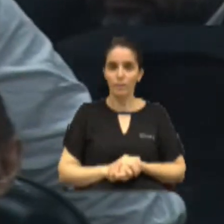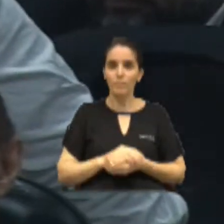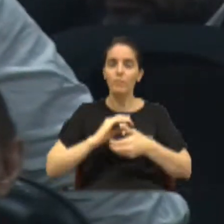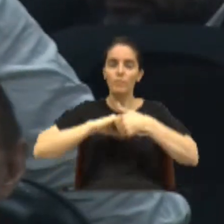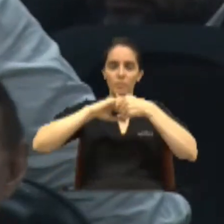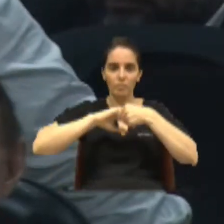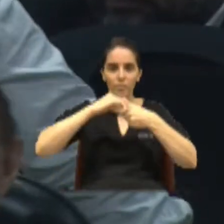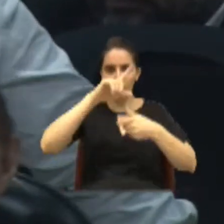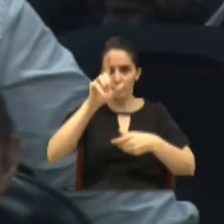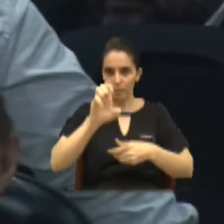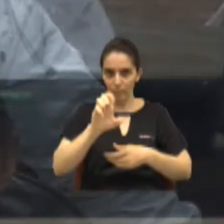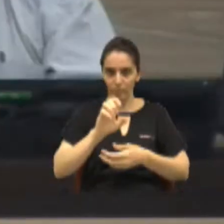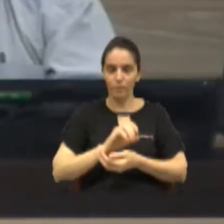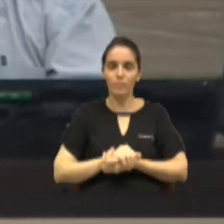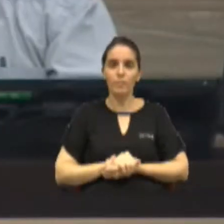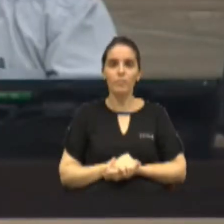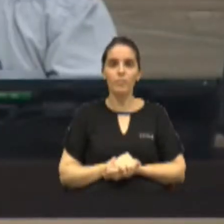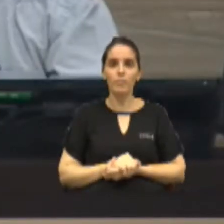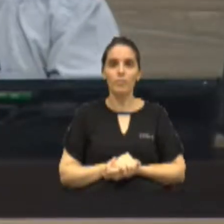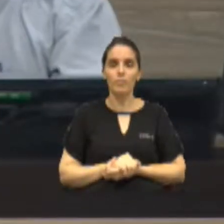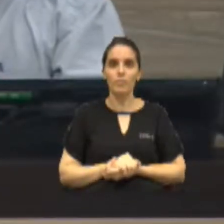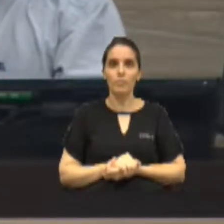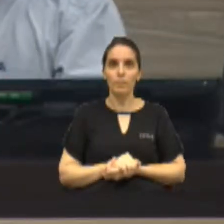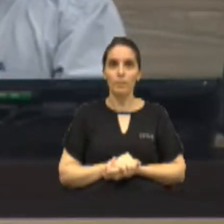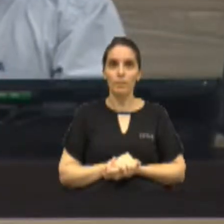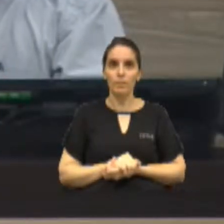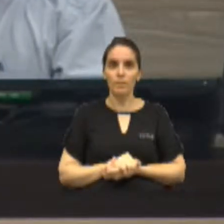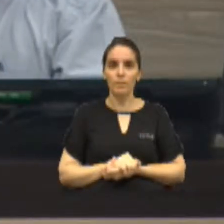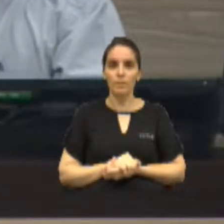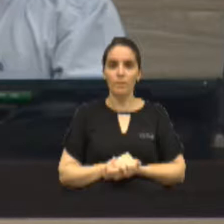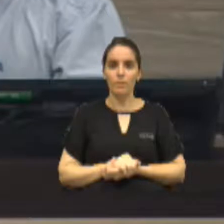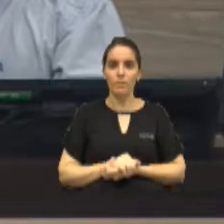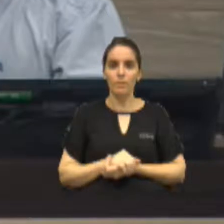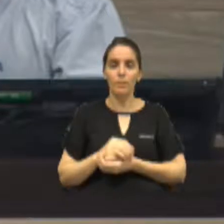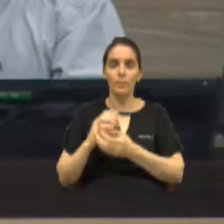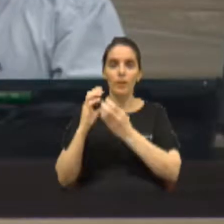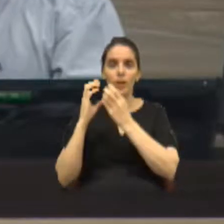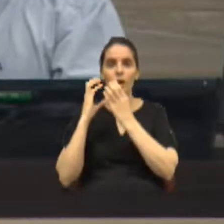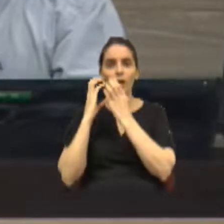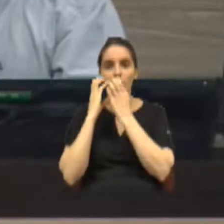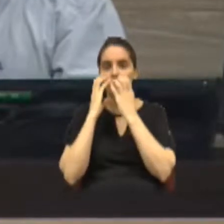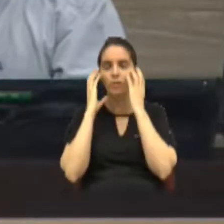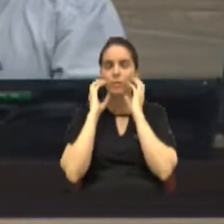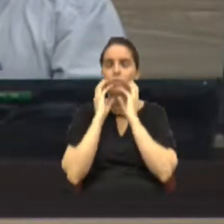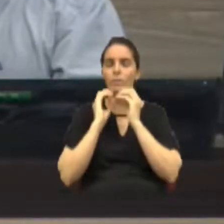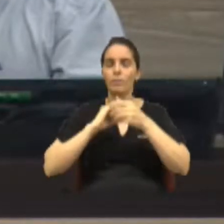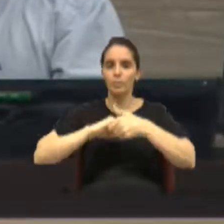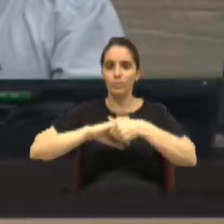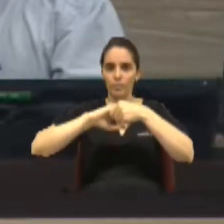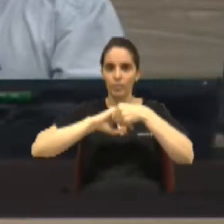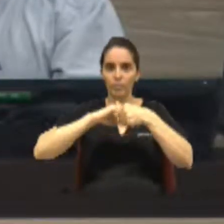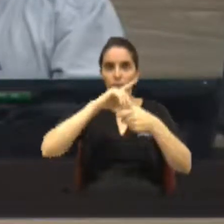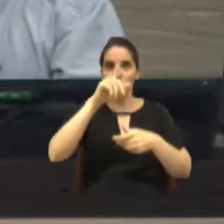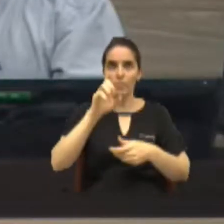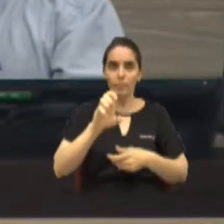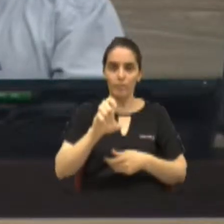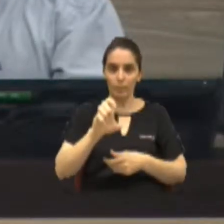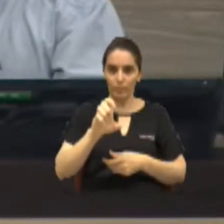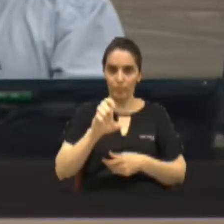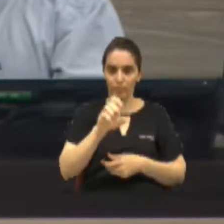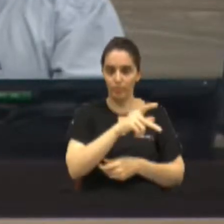vereador Zé da Mix. Com a palavra, o vereador Bir do Lanche. Parabenizar o presidente,